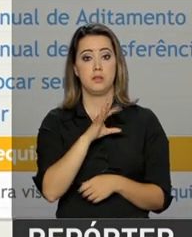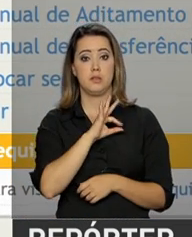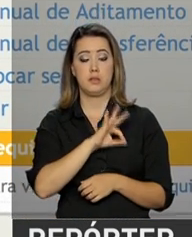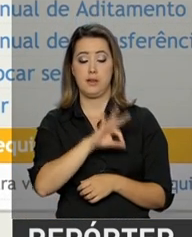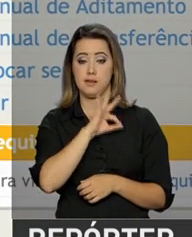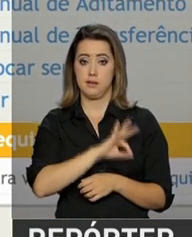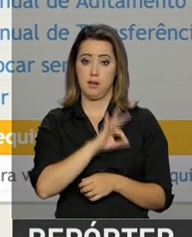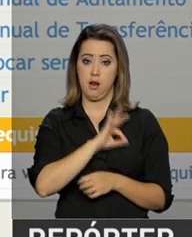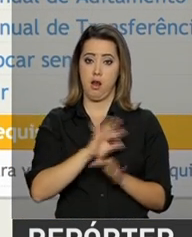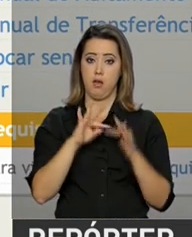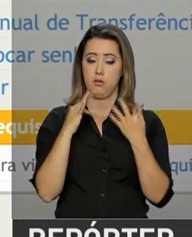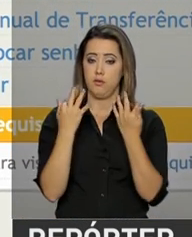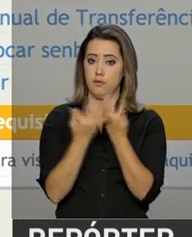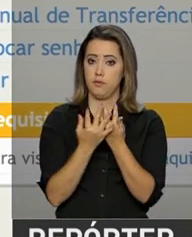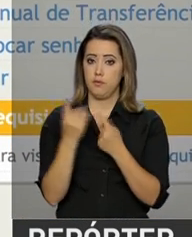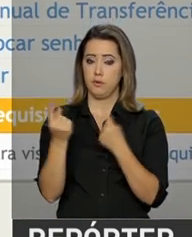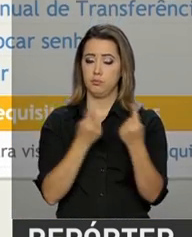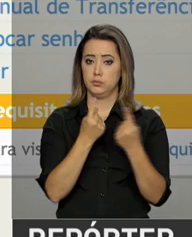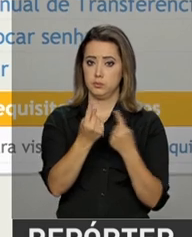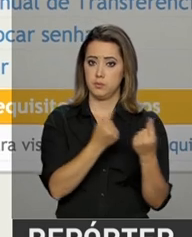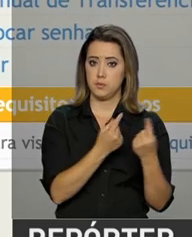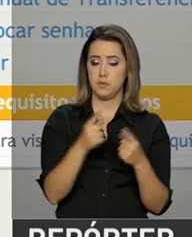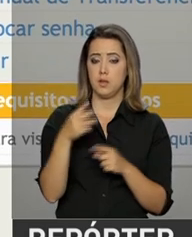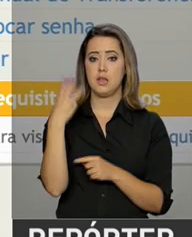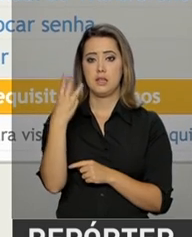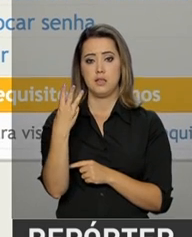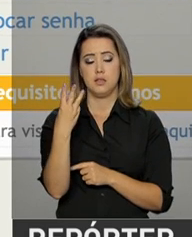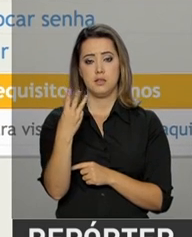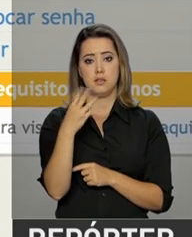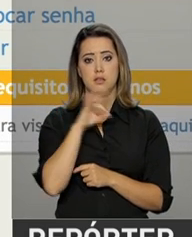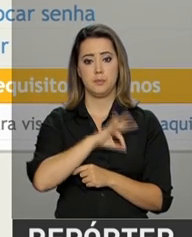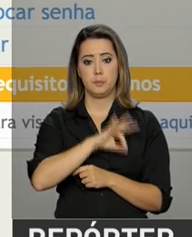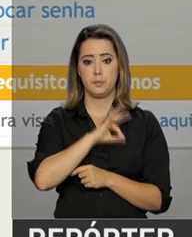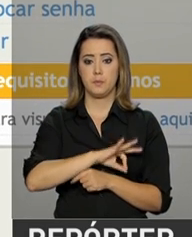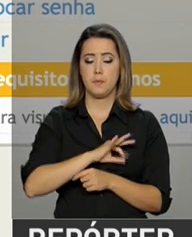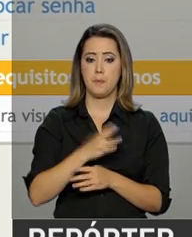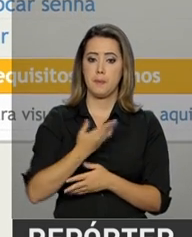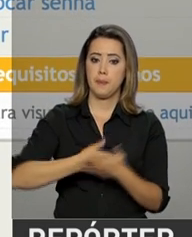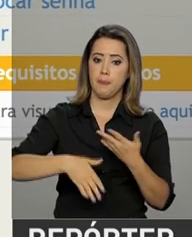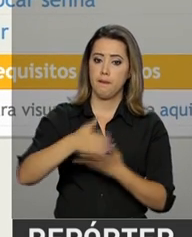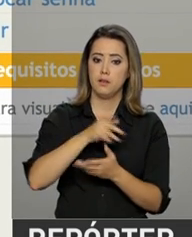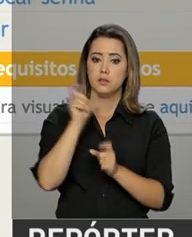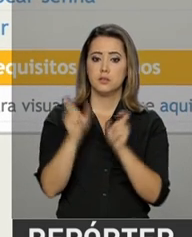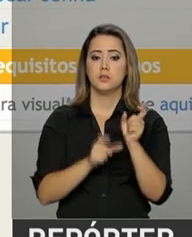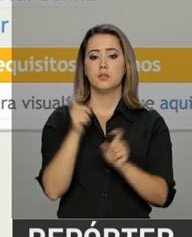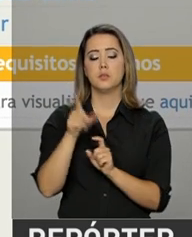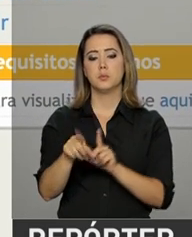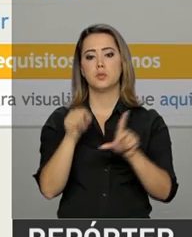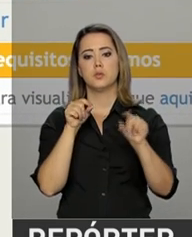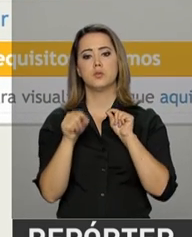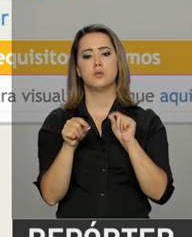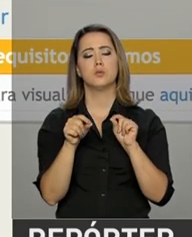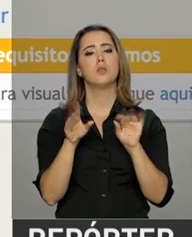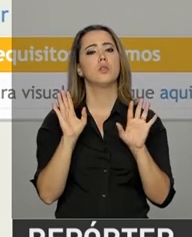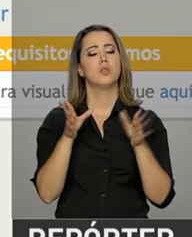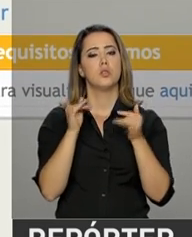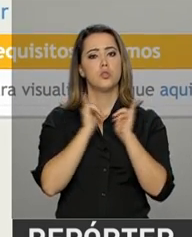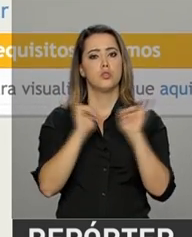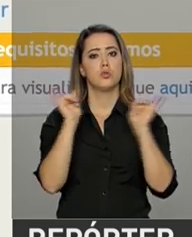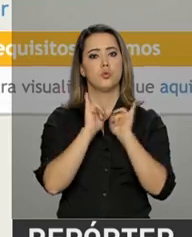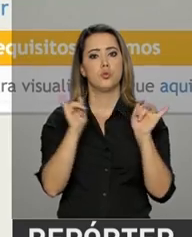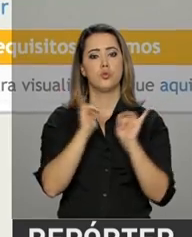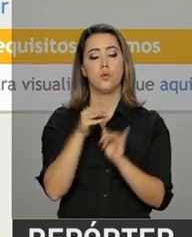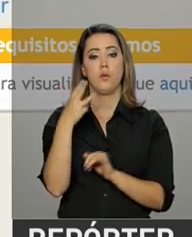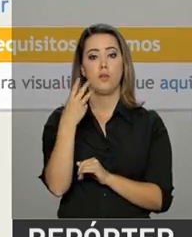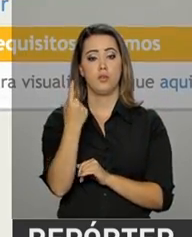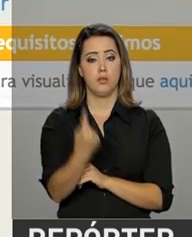familiar mensal bruta per capita de até três salários mínimos a relação dos candidatos pré-selecionados será divulgada no